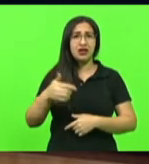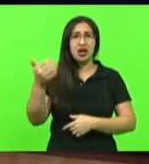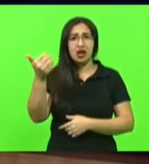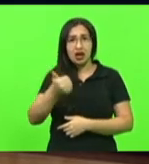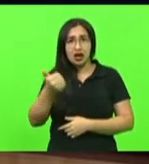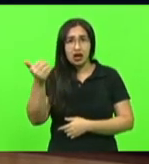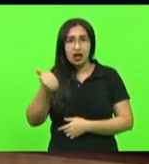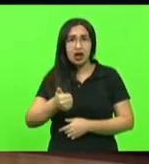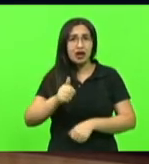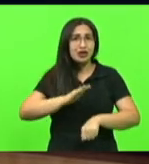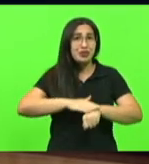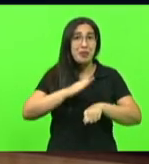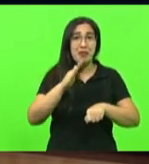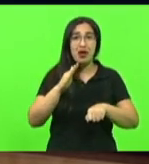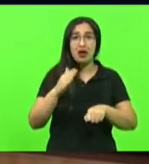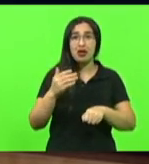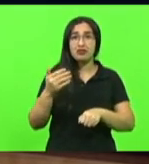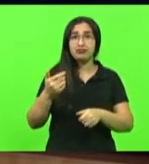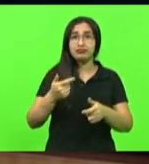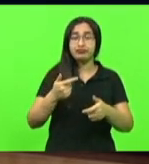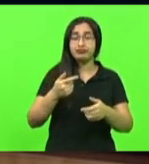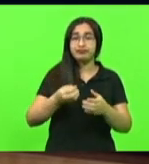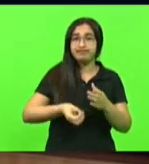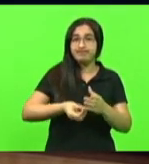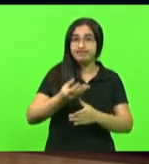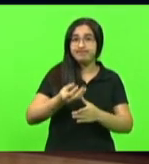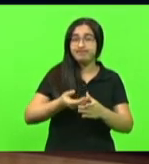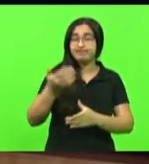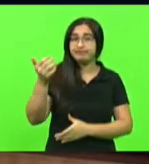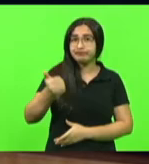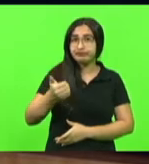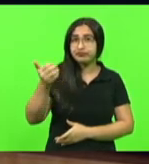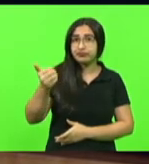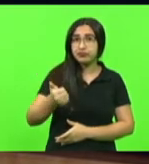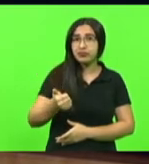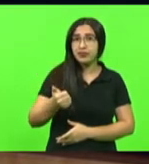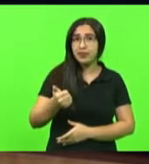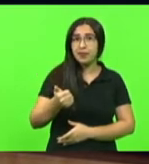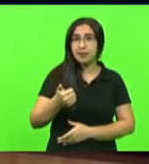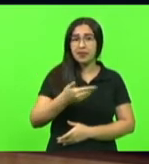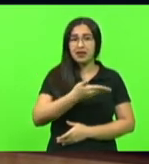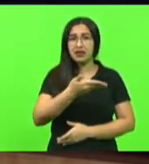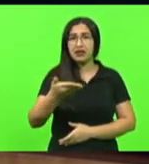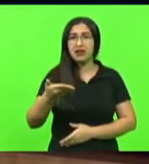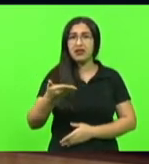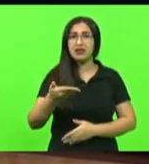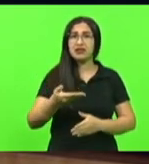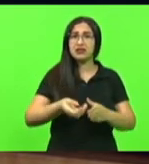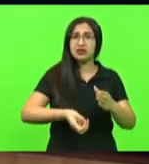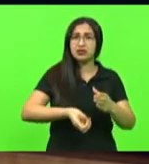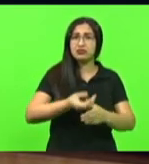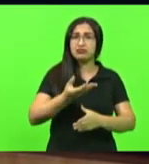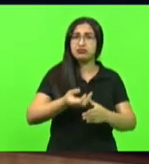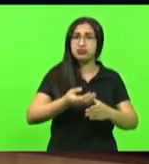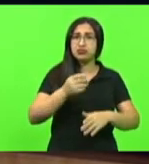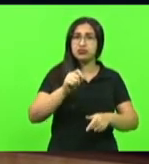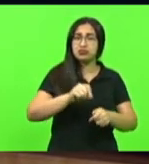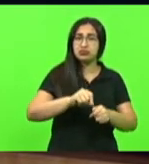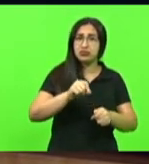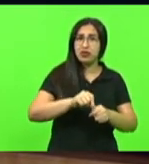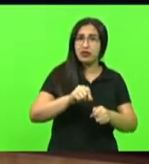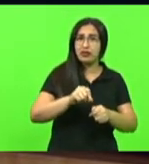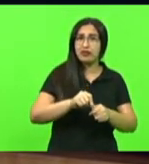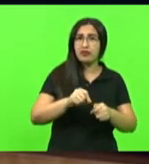maiores produtores de leite, a gente trata os nossos produtores como